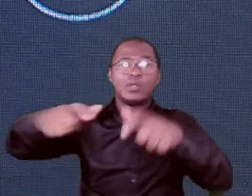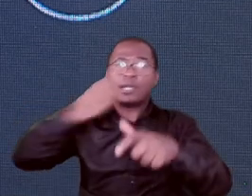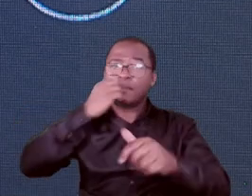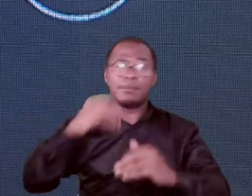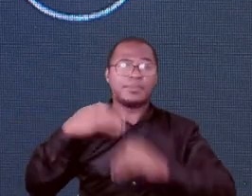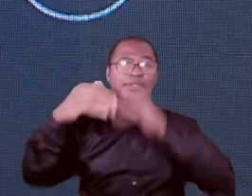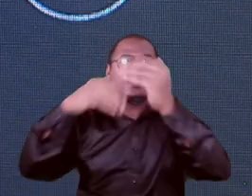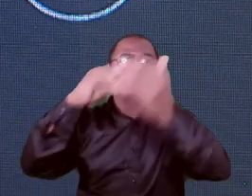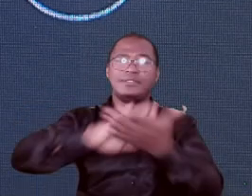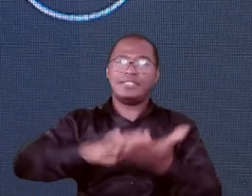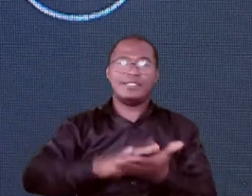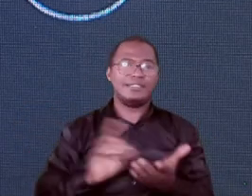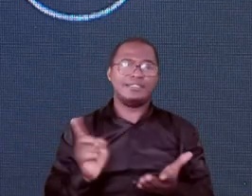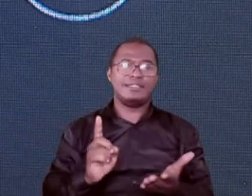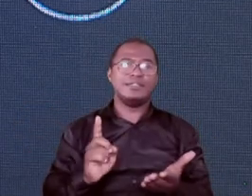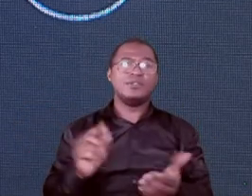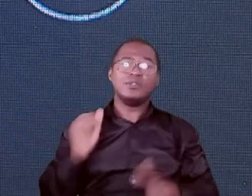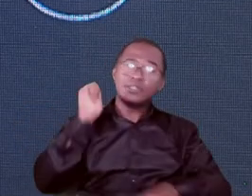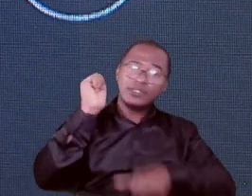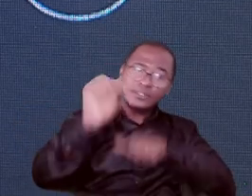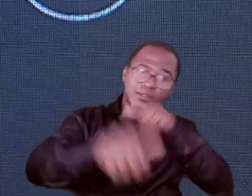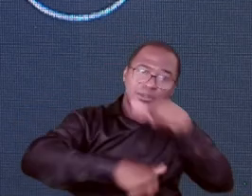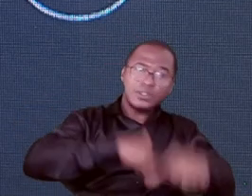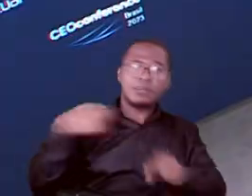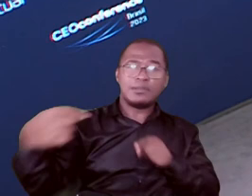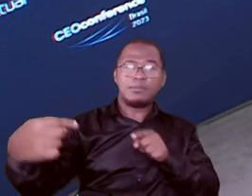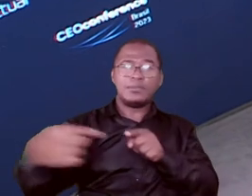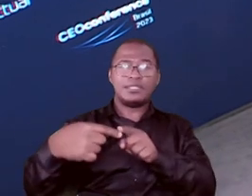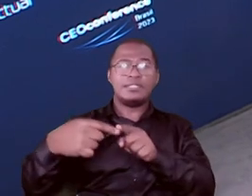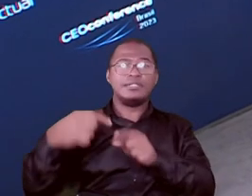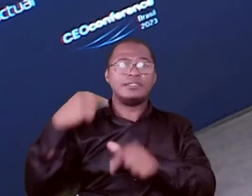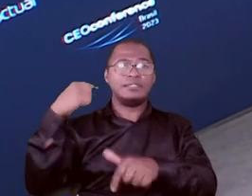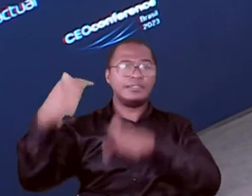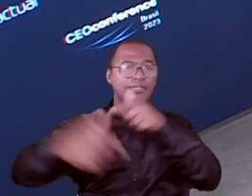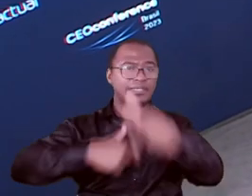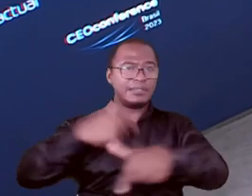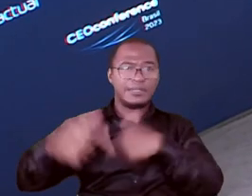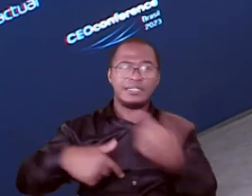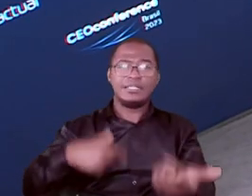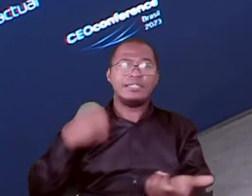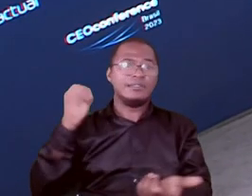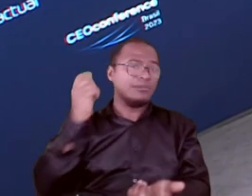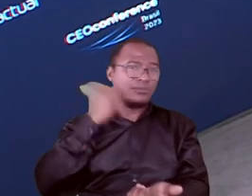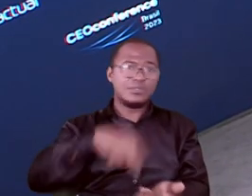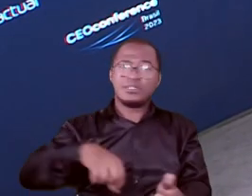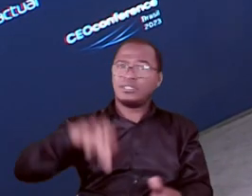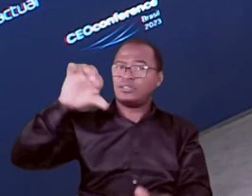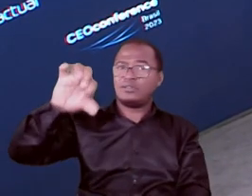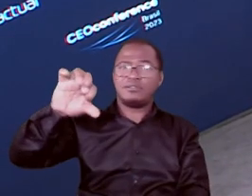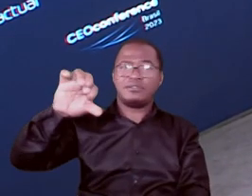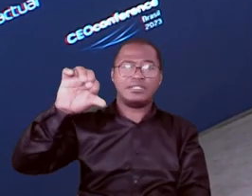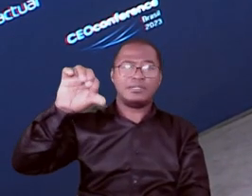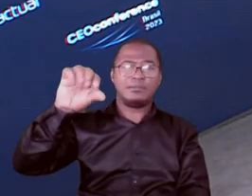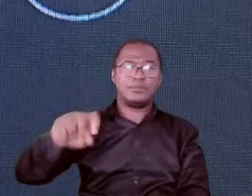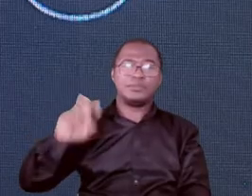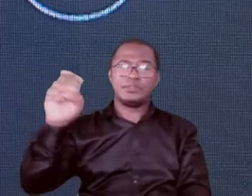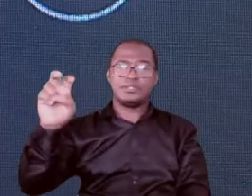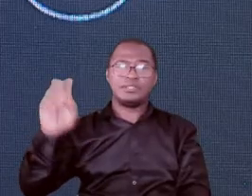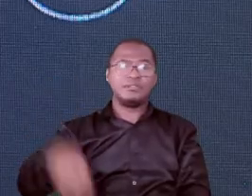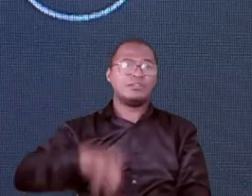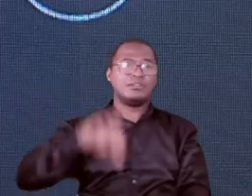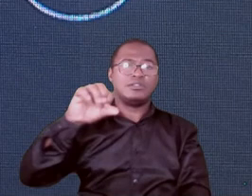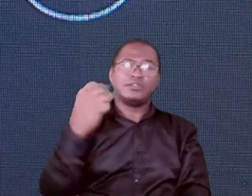e a gente trabalha diariamente para que esse 90 não seja 90 seja 90.5 seja 91 que não tenha Fraude que